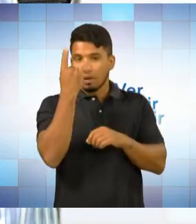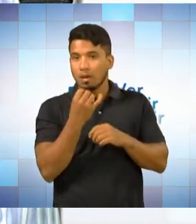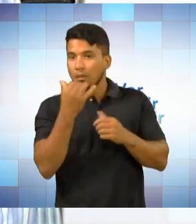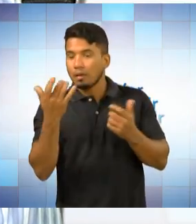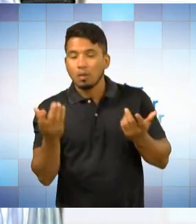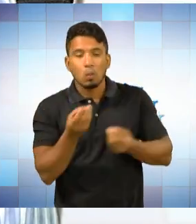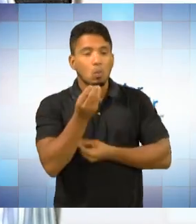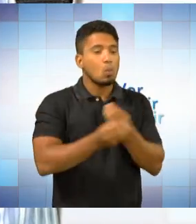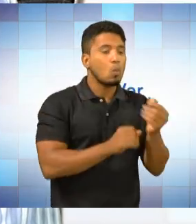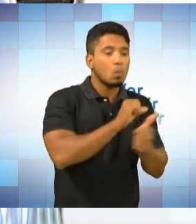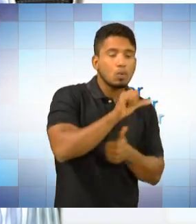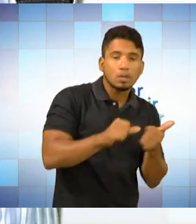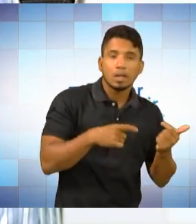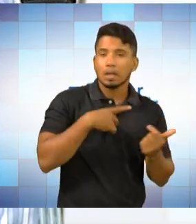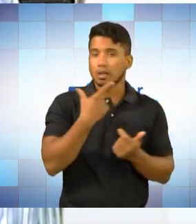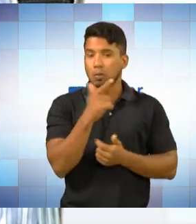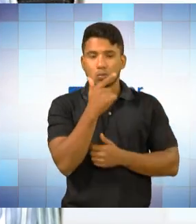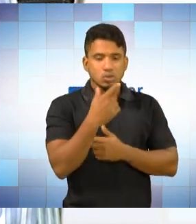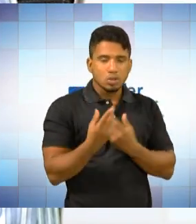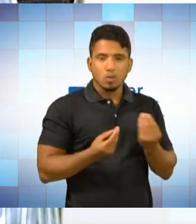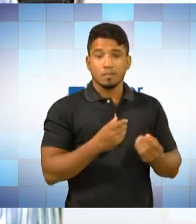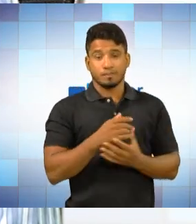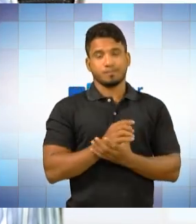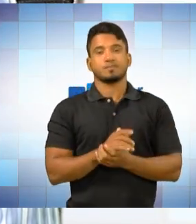que viesse a reverter. Aí